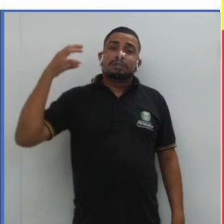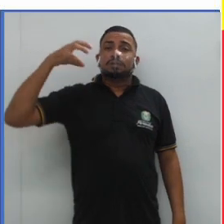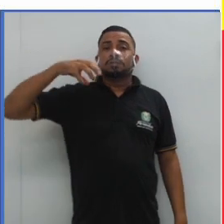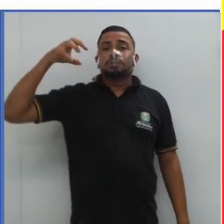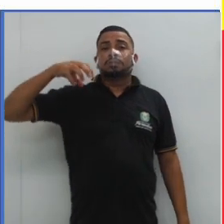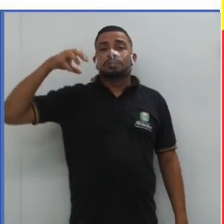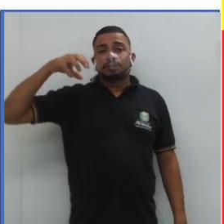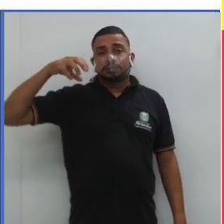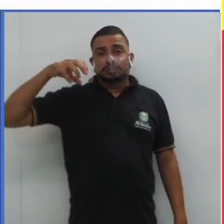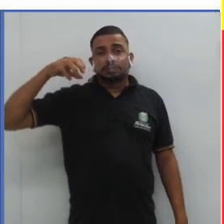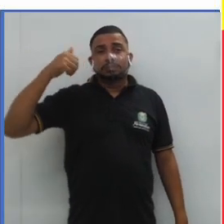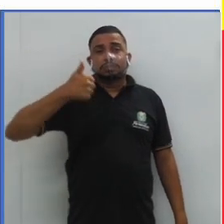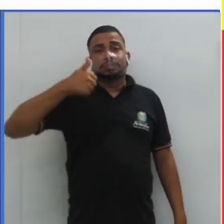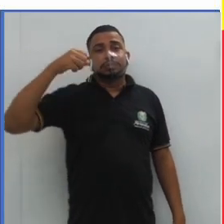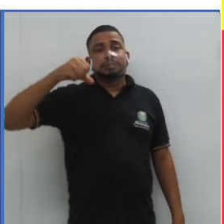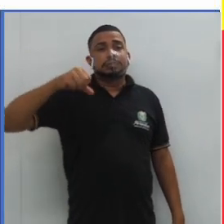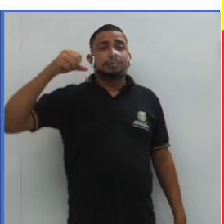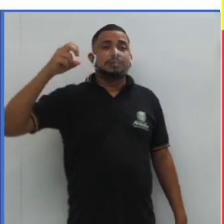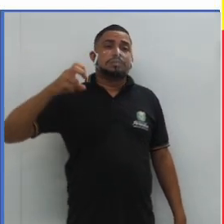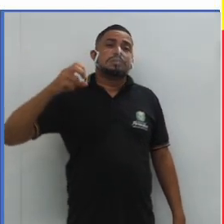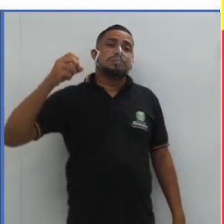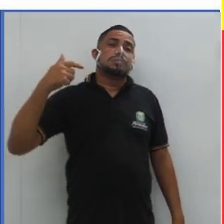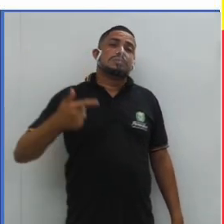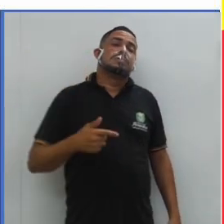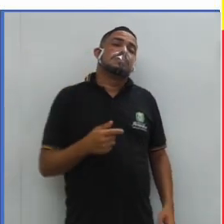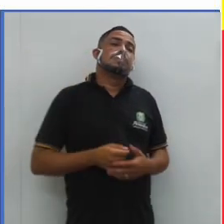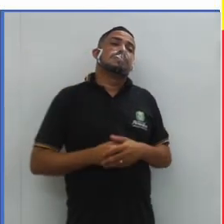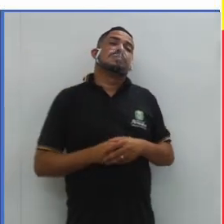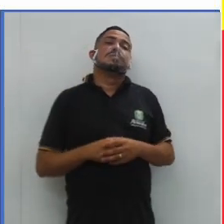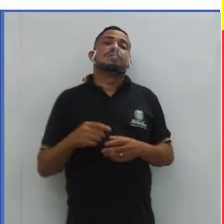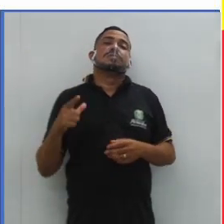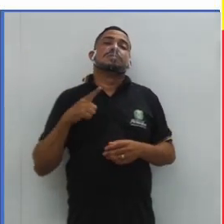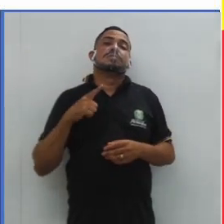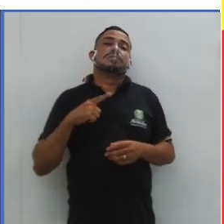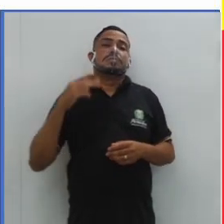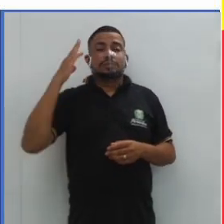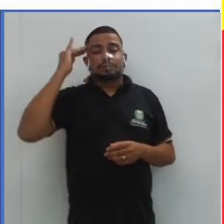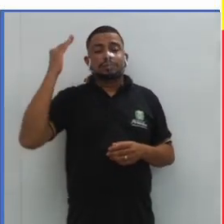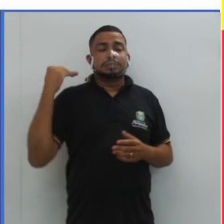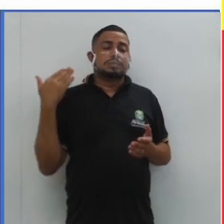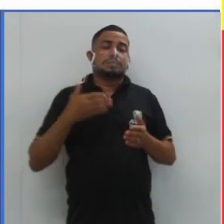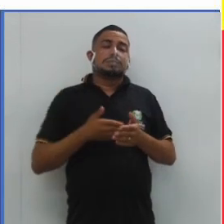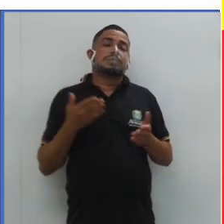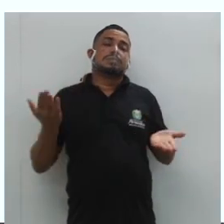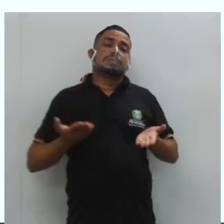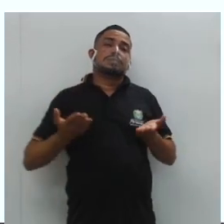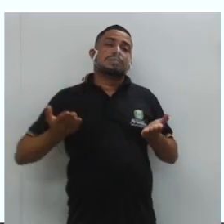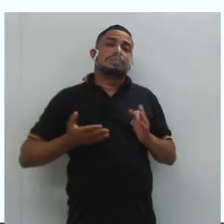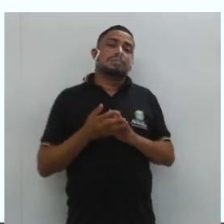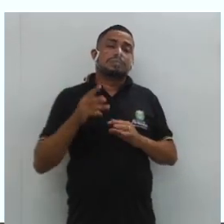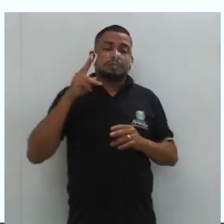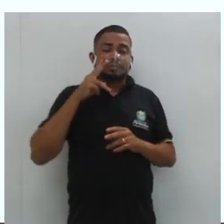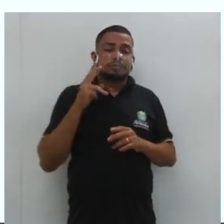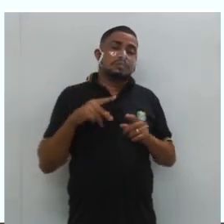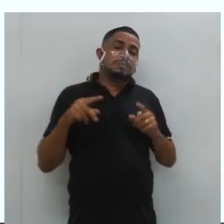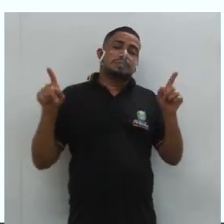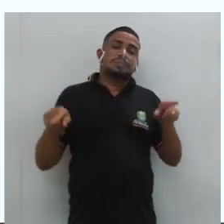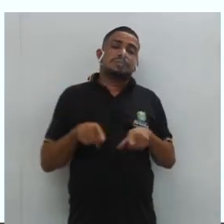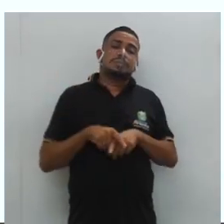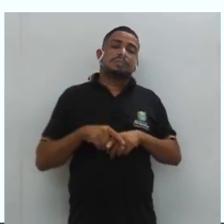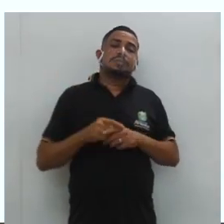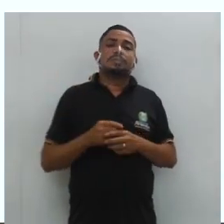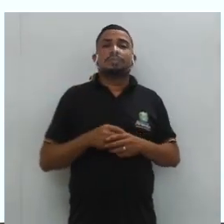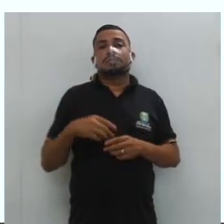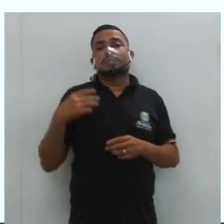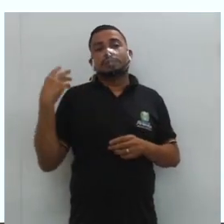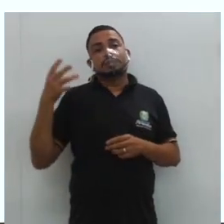Chuva, né, de 1952, que é um filme de Jim Kelly, que foi muito sucesso, que ainda hoje muita gente vê essa